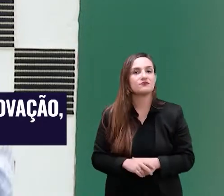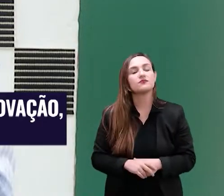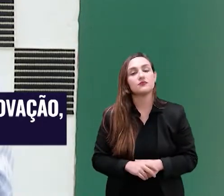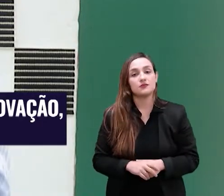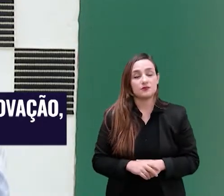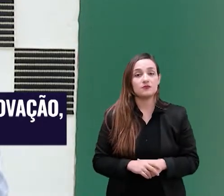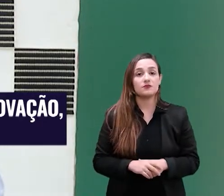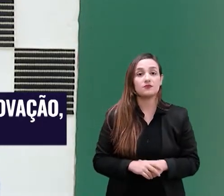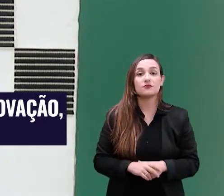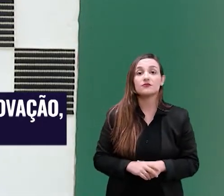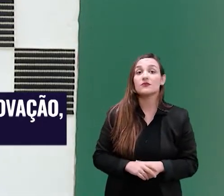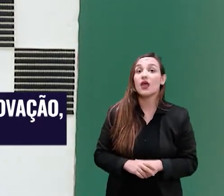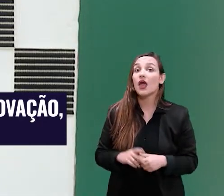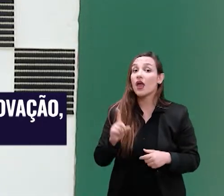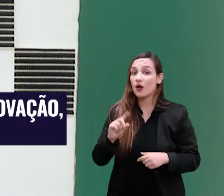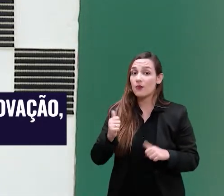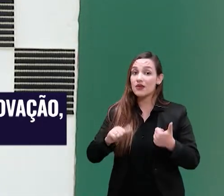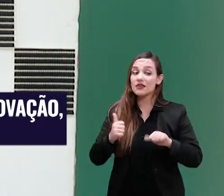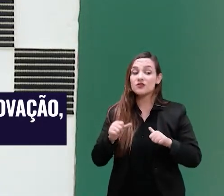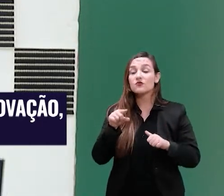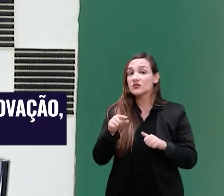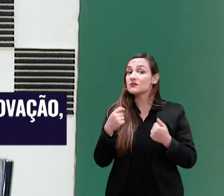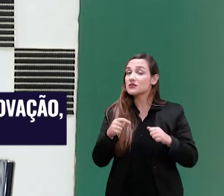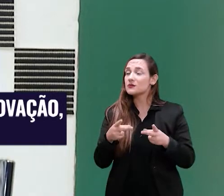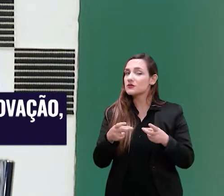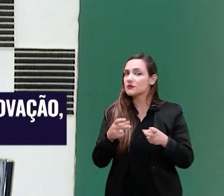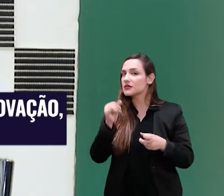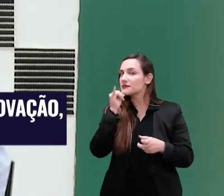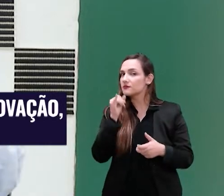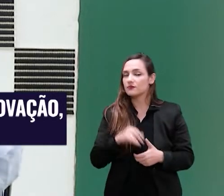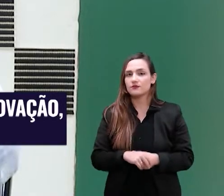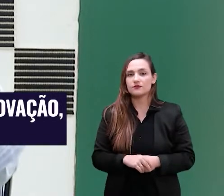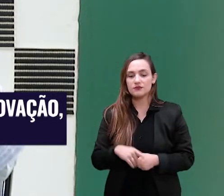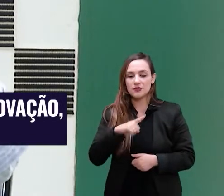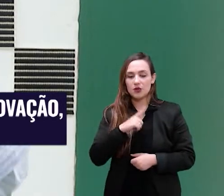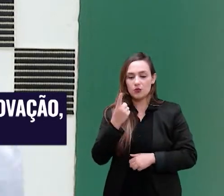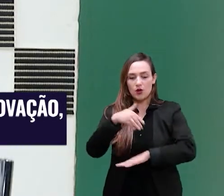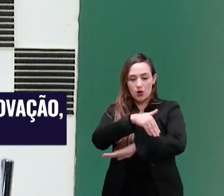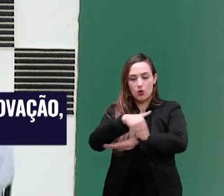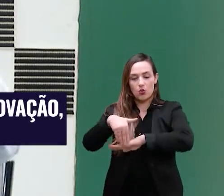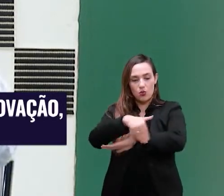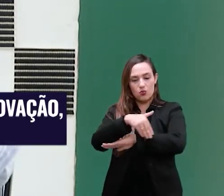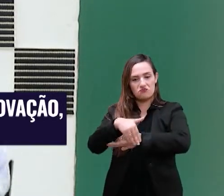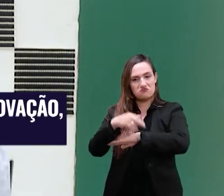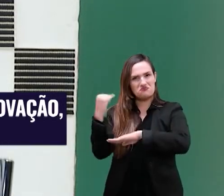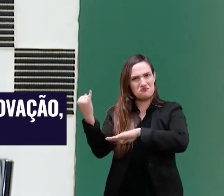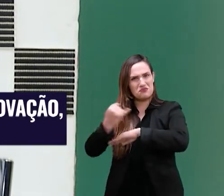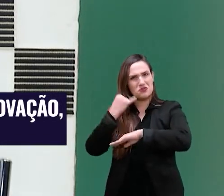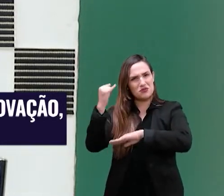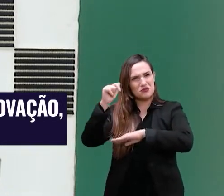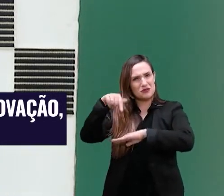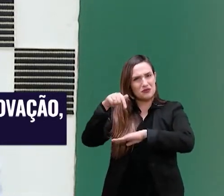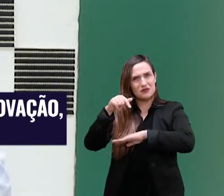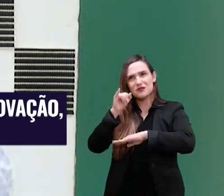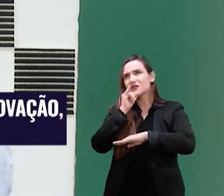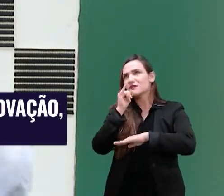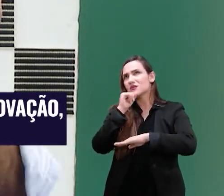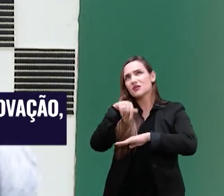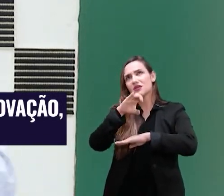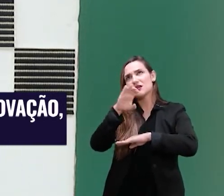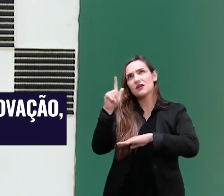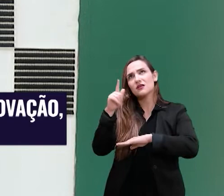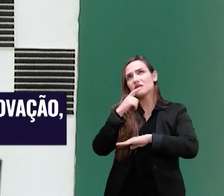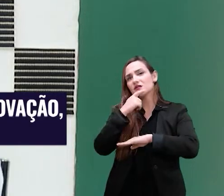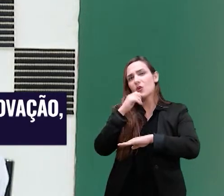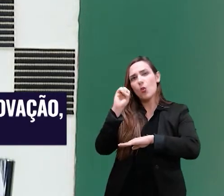deixar aqui para os nossos telespectadores, que eles vão perceber muito bem. Pense em uma rua. uma rua importante do nosso comércio aqui, por exemplo,